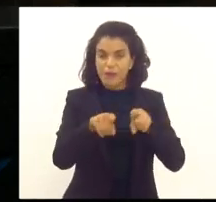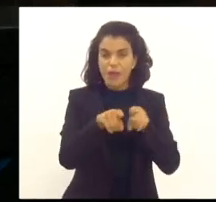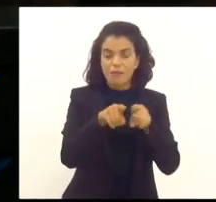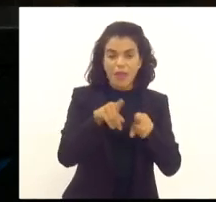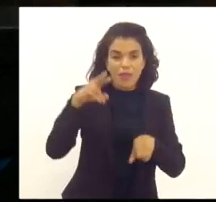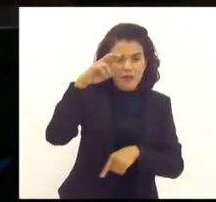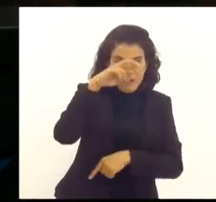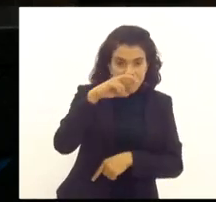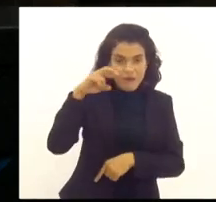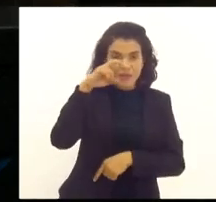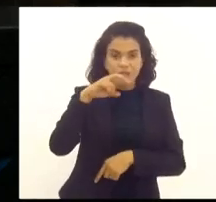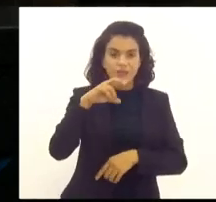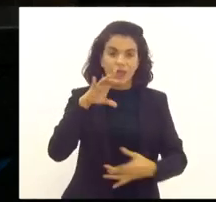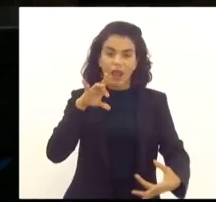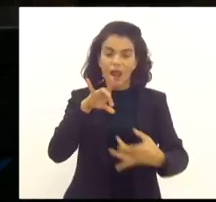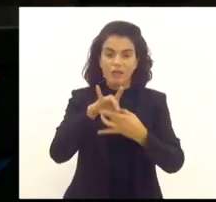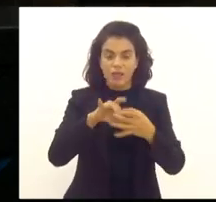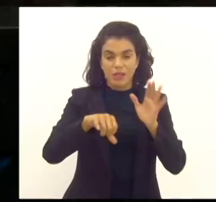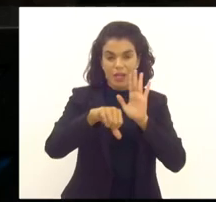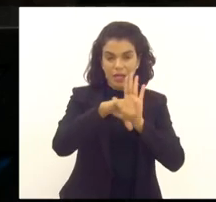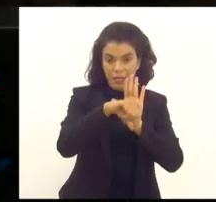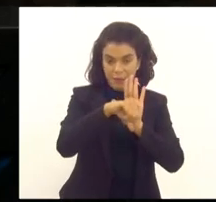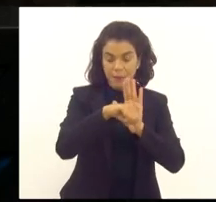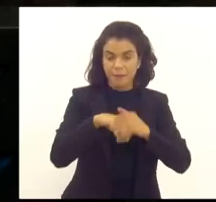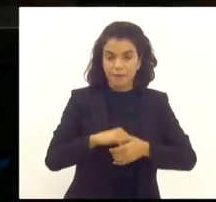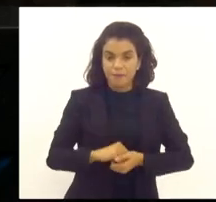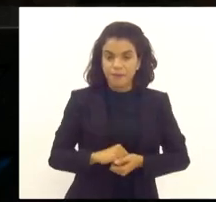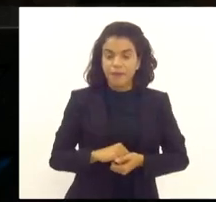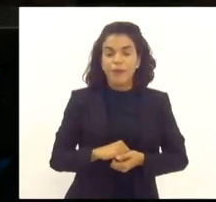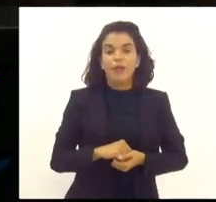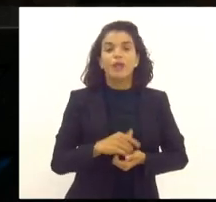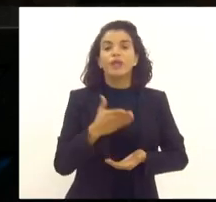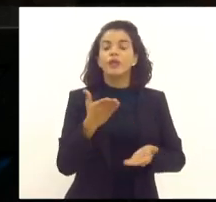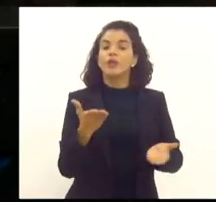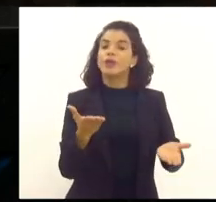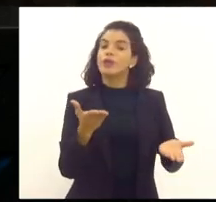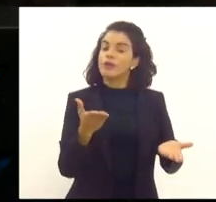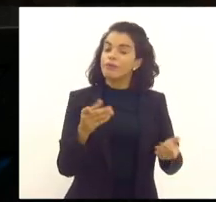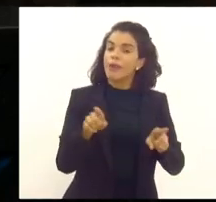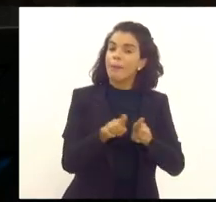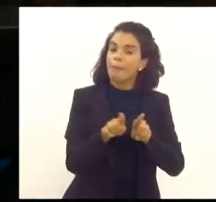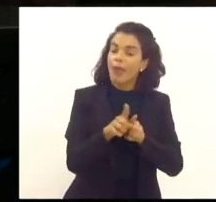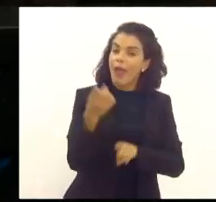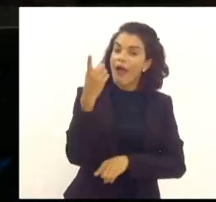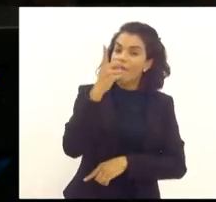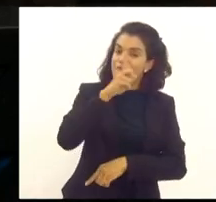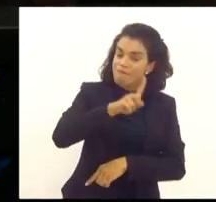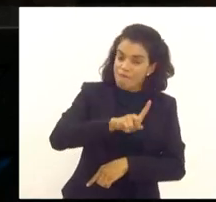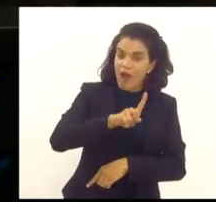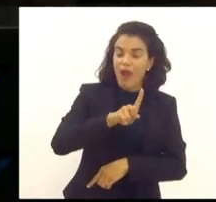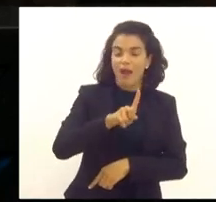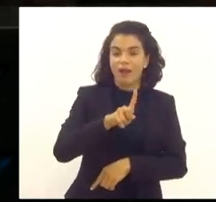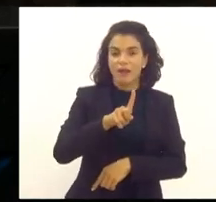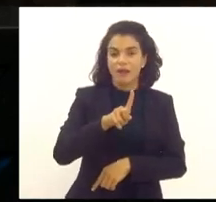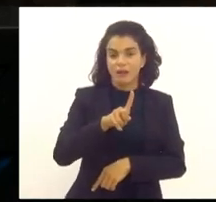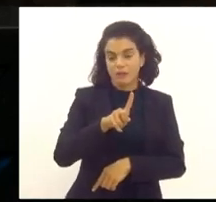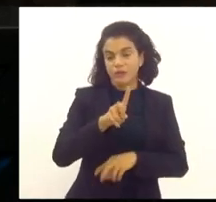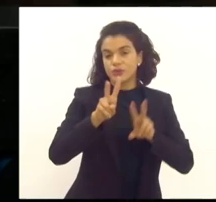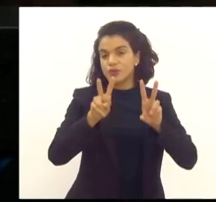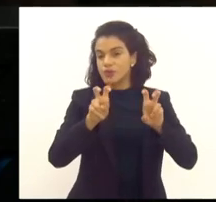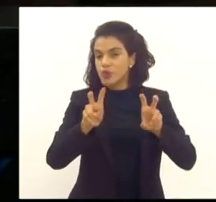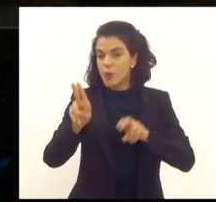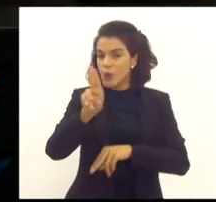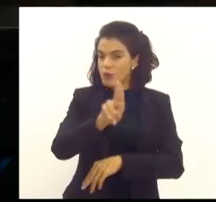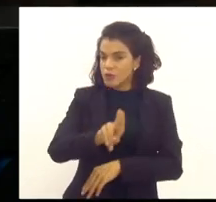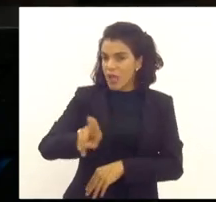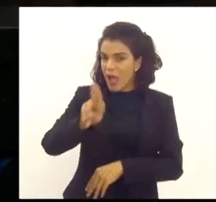investigativas criminais e o processo falho que existe em relação a